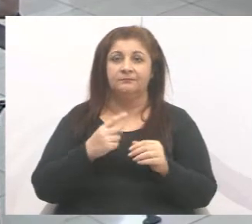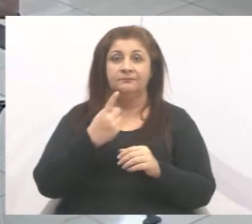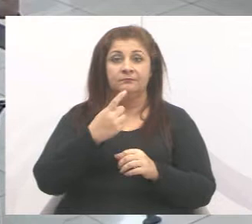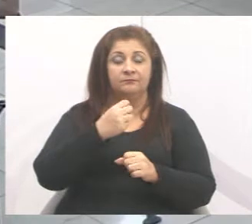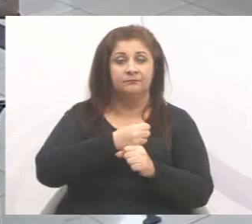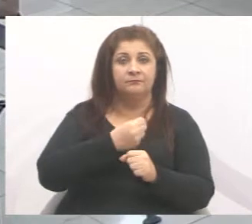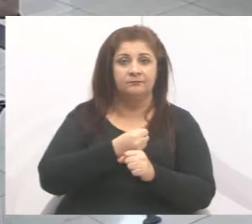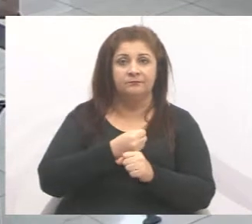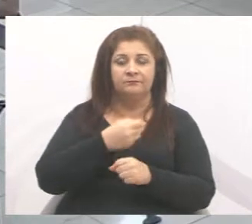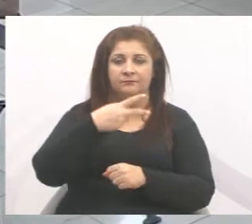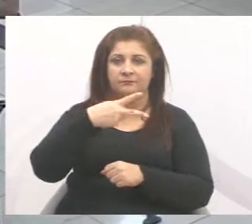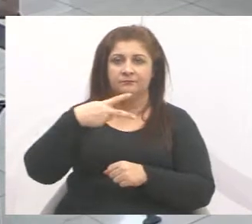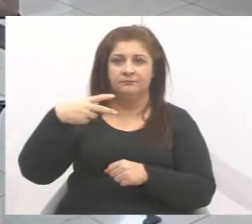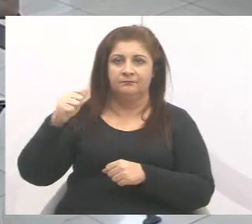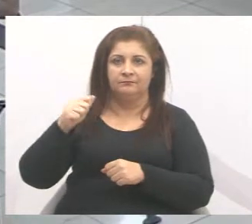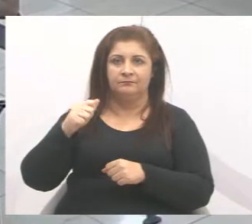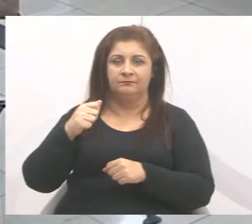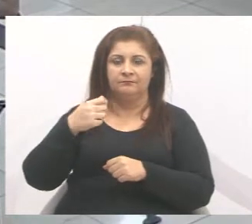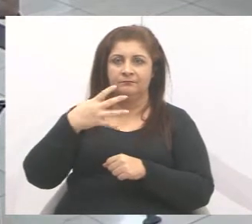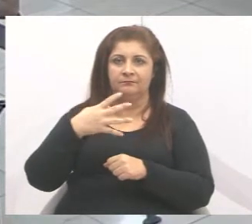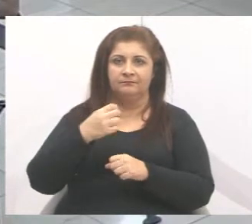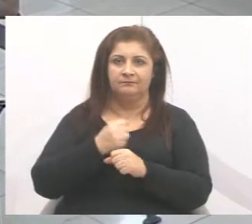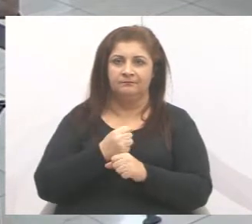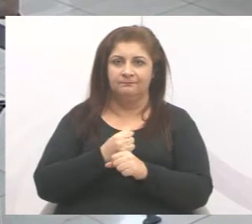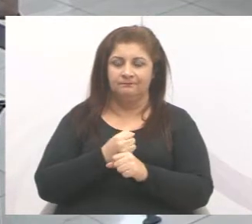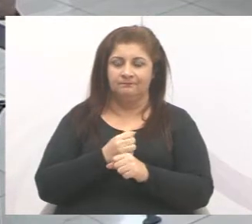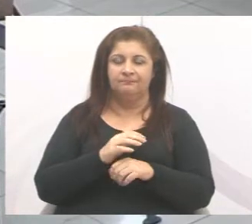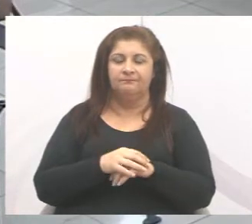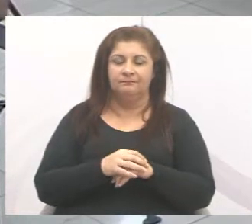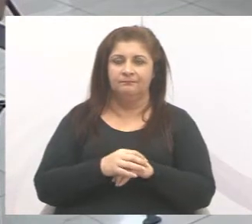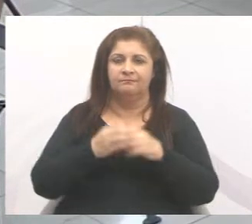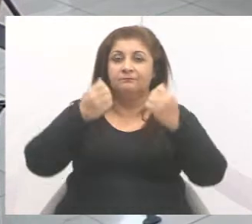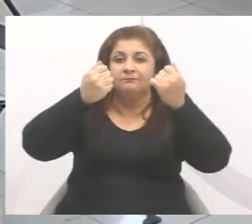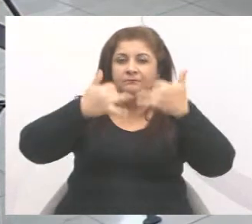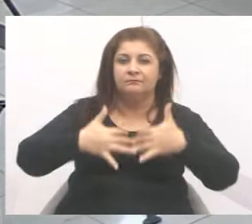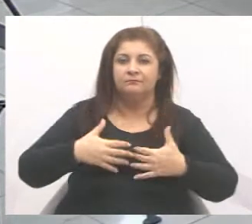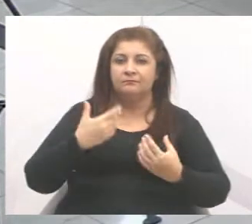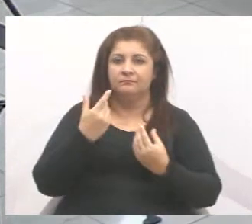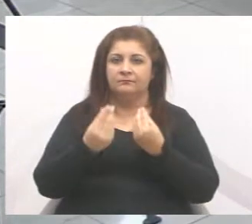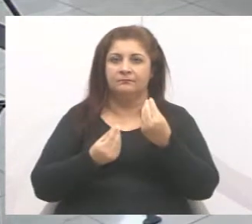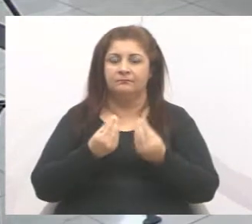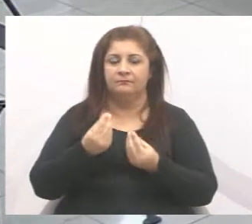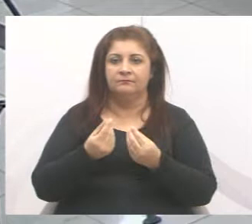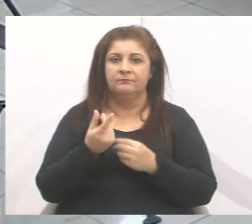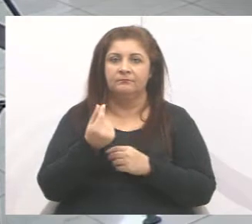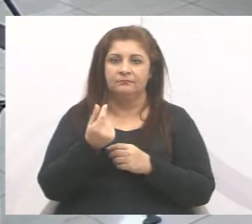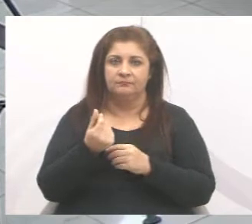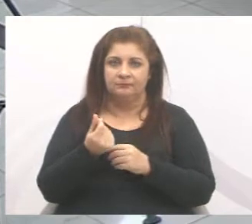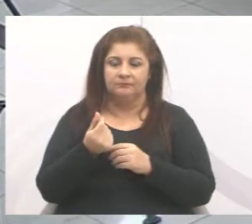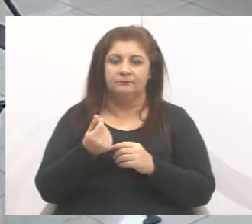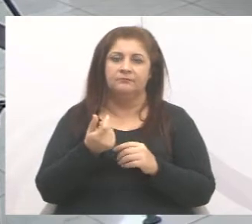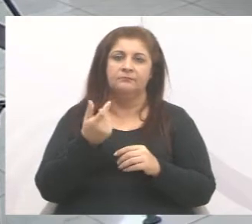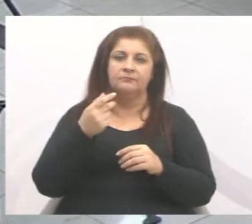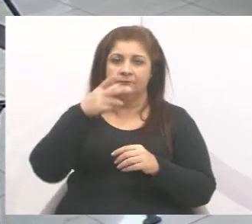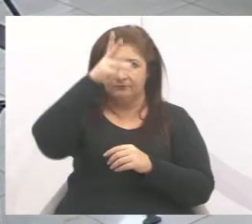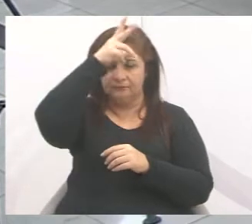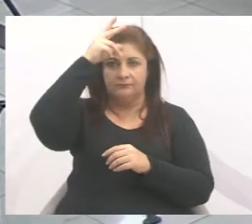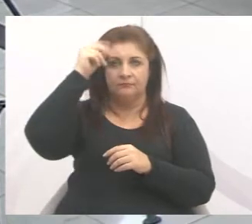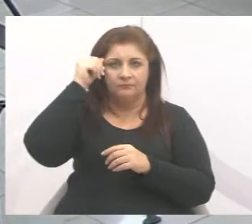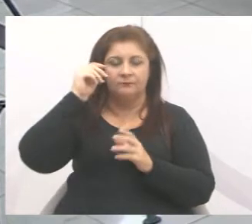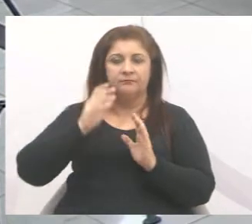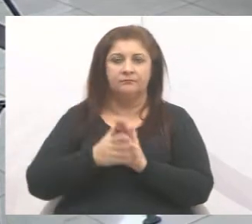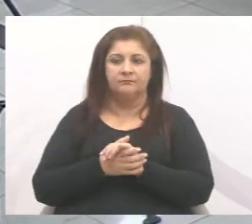ano, o PPA de 4 anos, mas elas vão ditar os investimentos, a direção dos investimentos da Prefeitura.